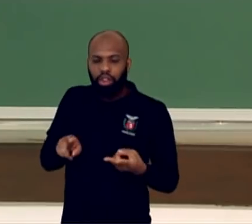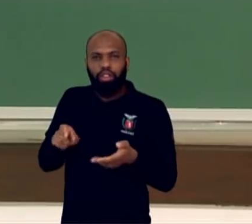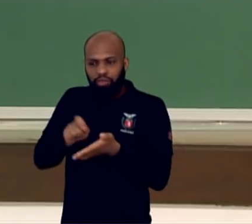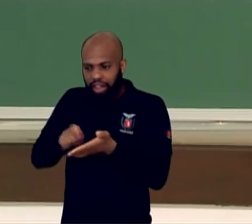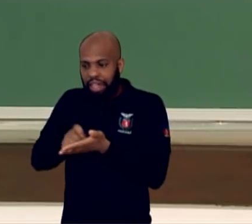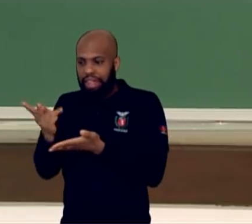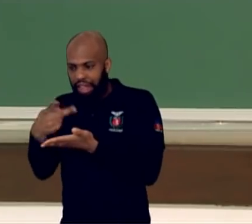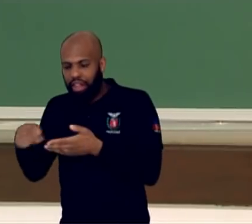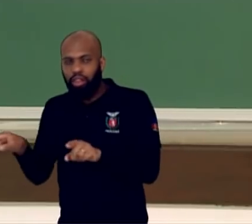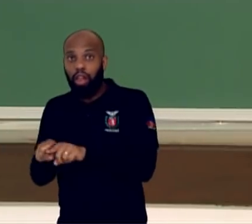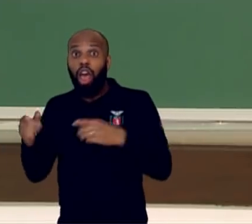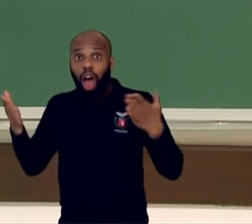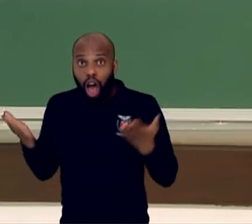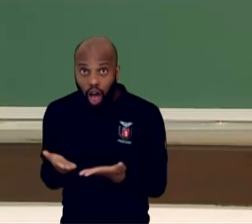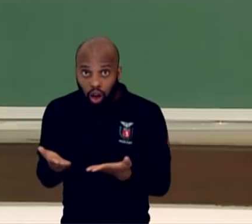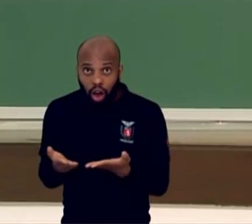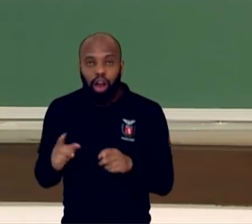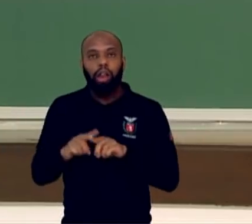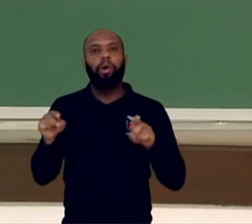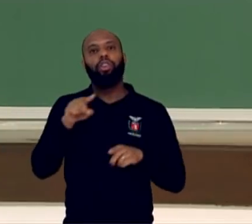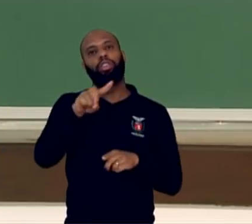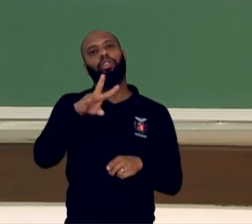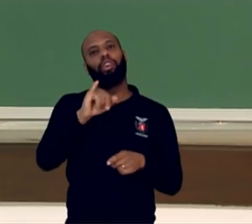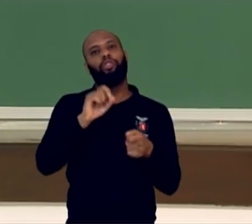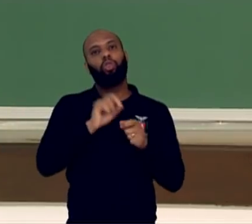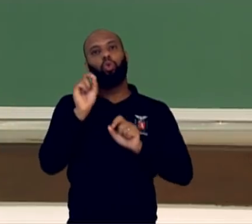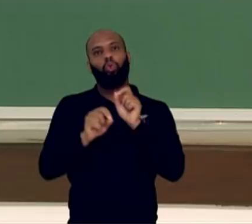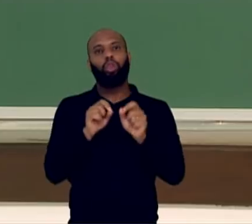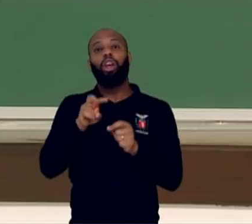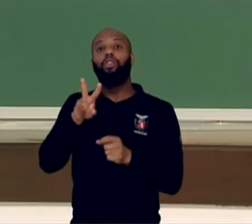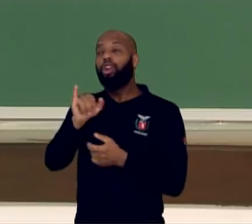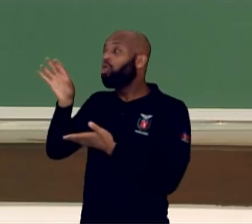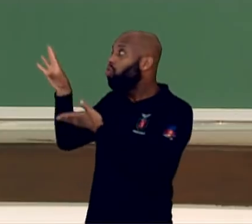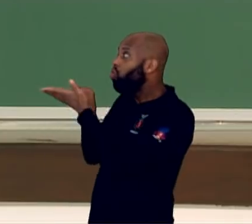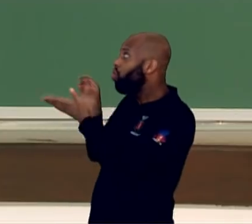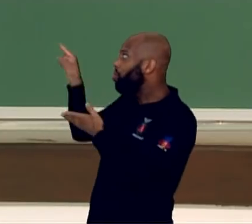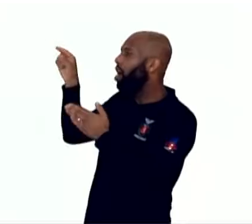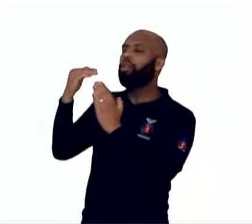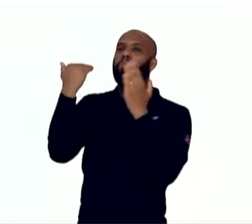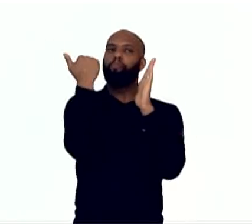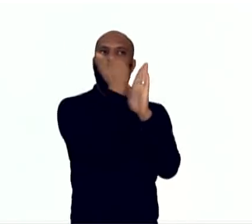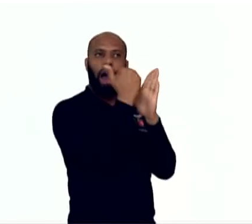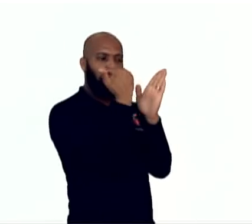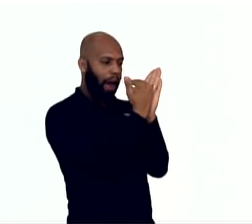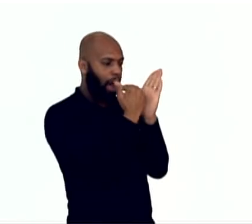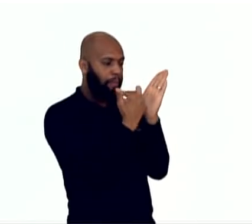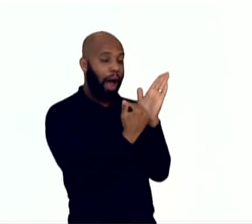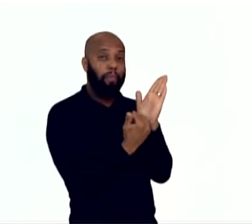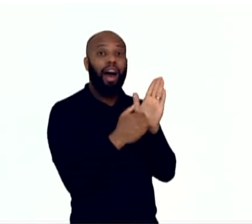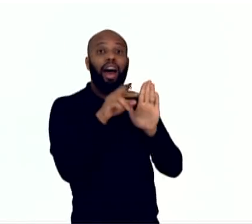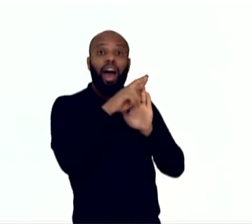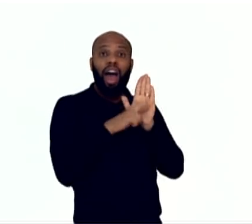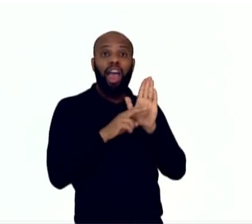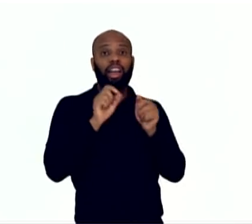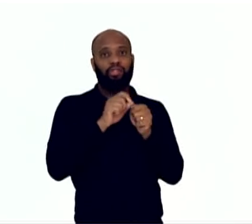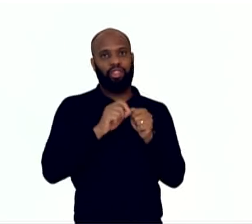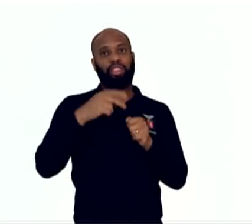desenho agora, mas você vai copiar agora o passo a passo para, em